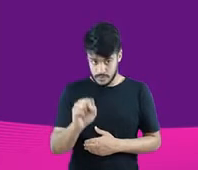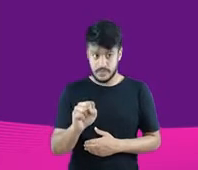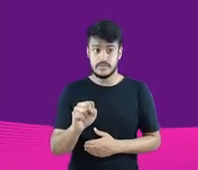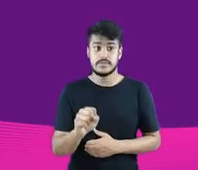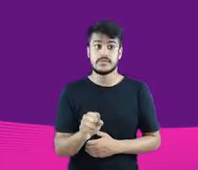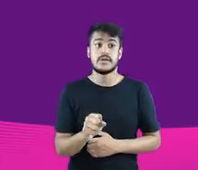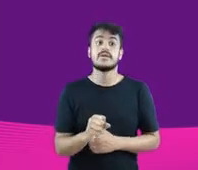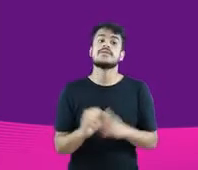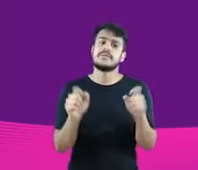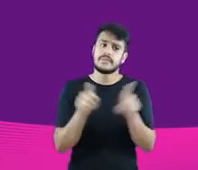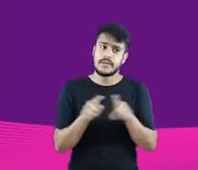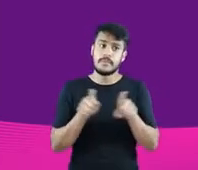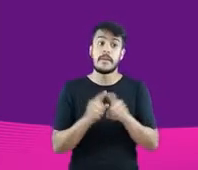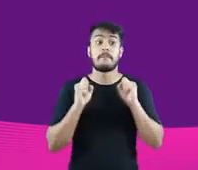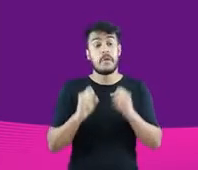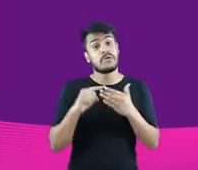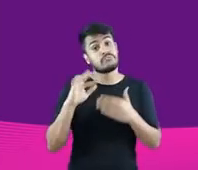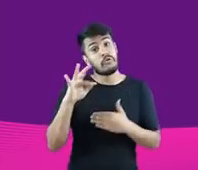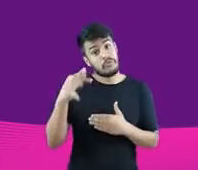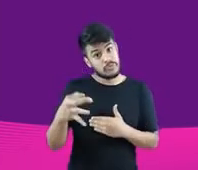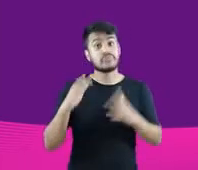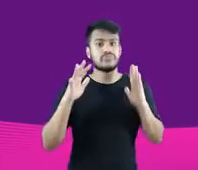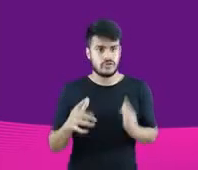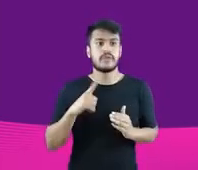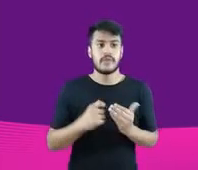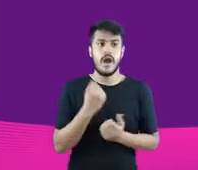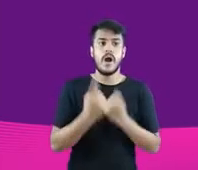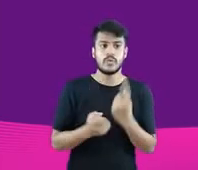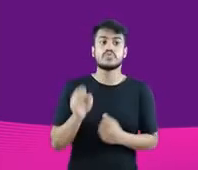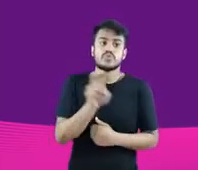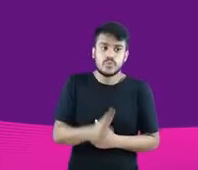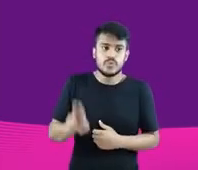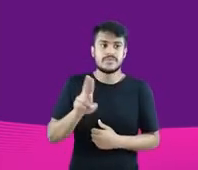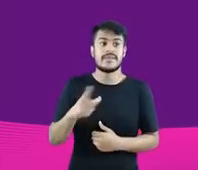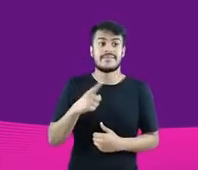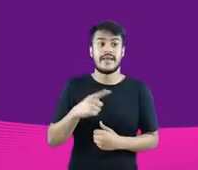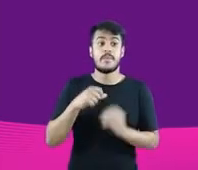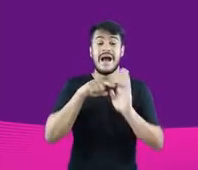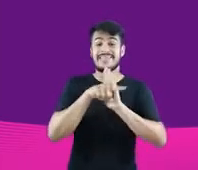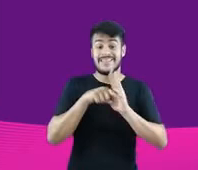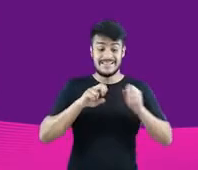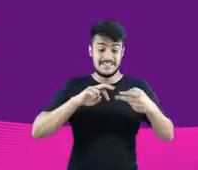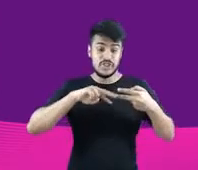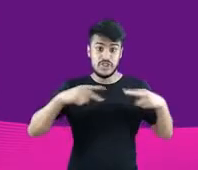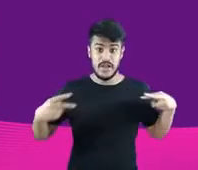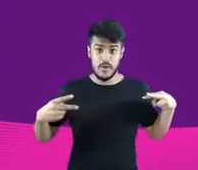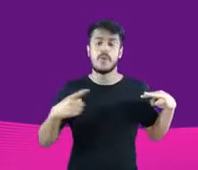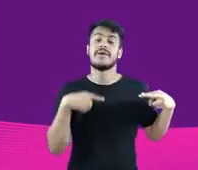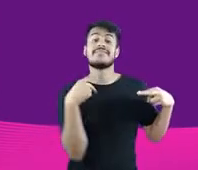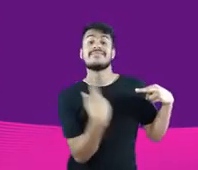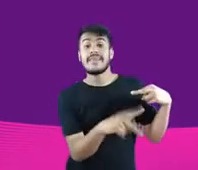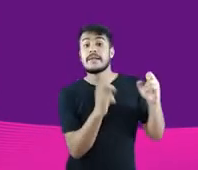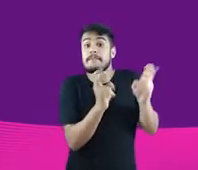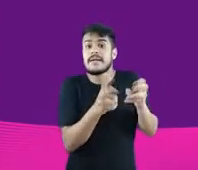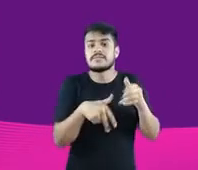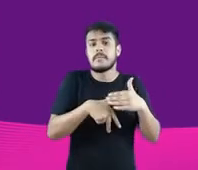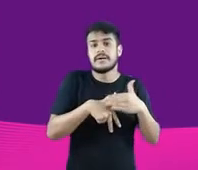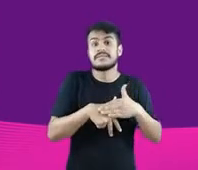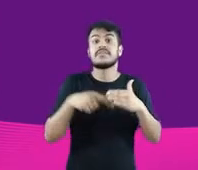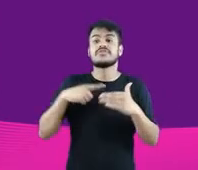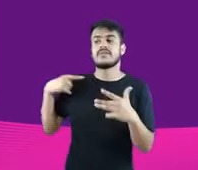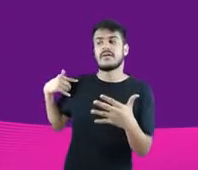também, futuramente, a gente já tem isso sendo realizado, uma análise genômica daqueles pacientes que têm uma predisposição maior